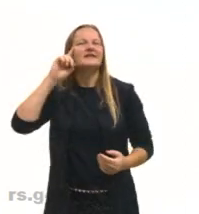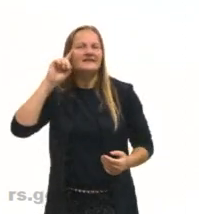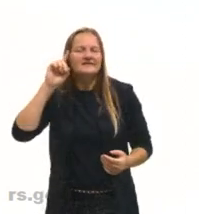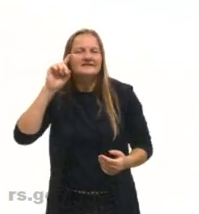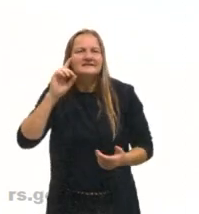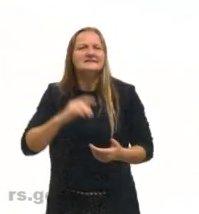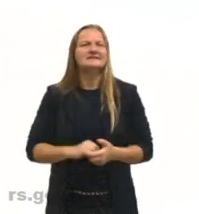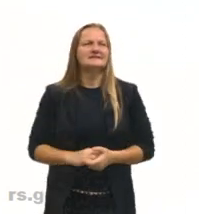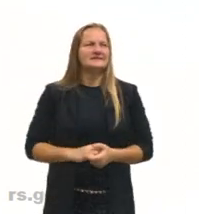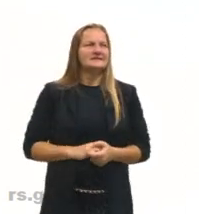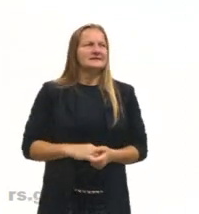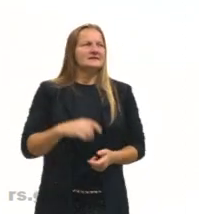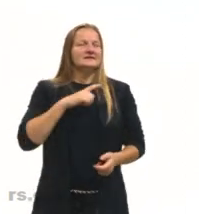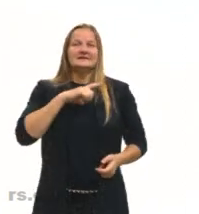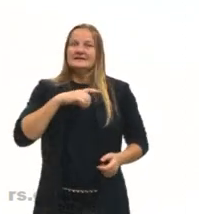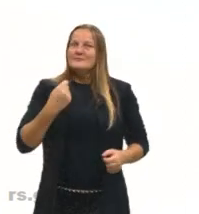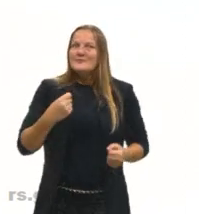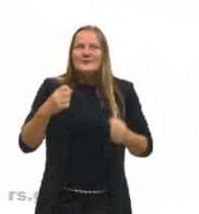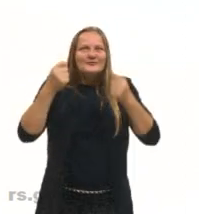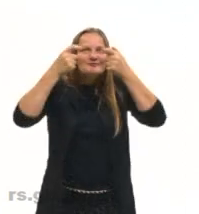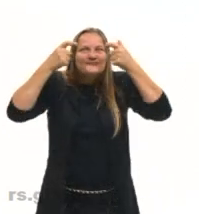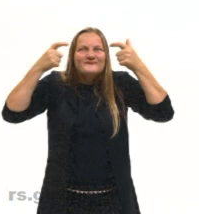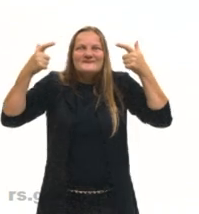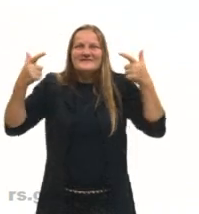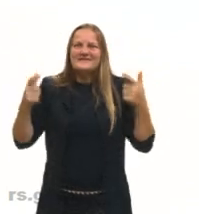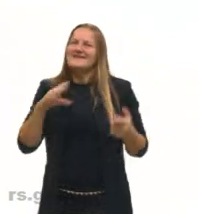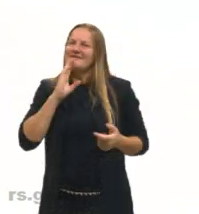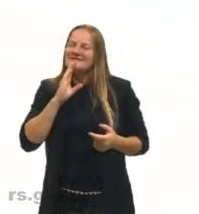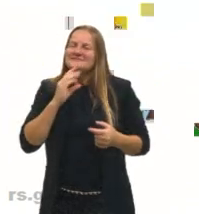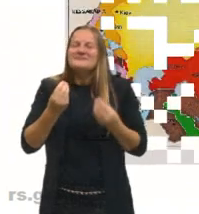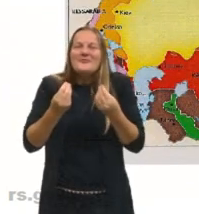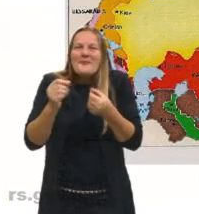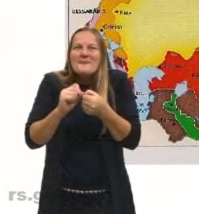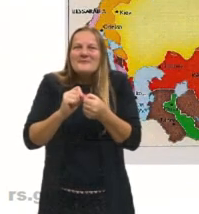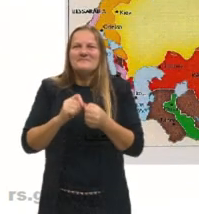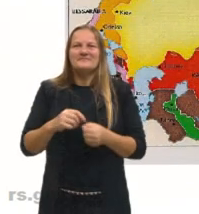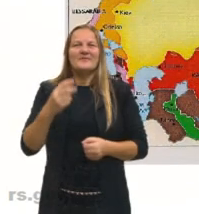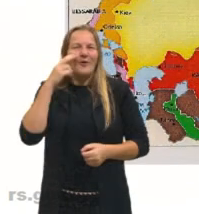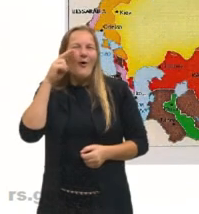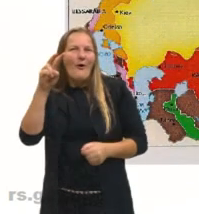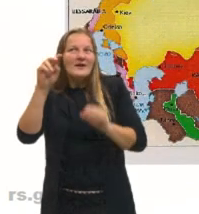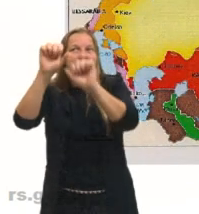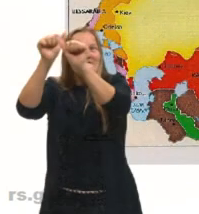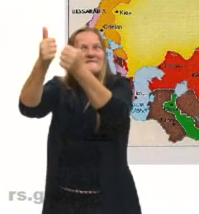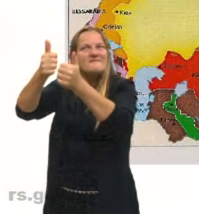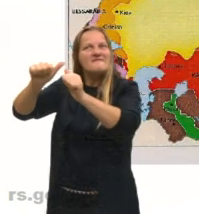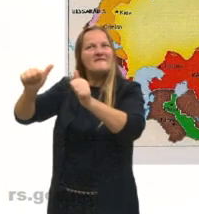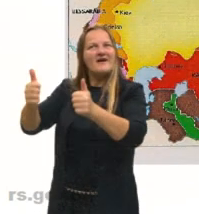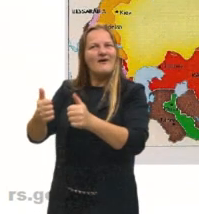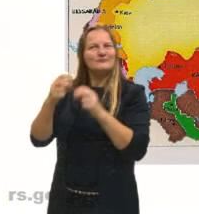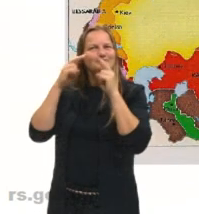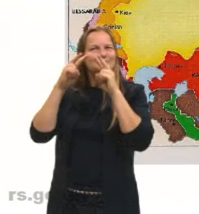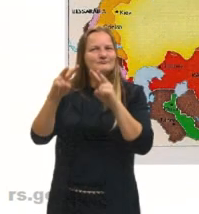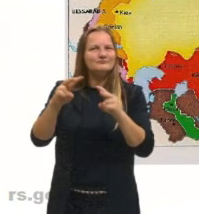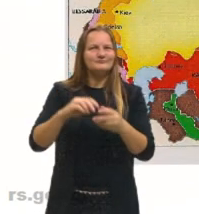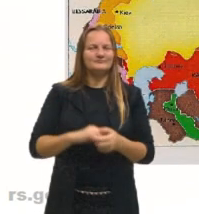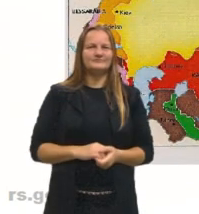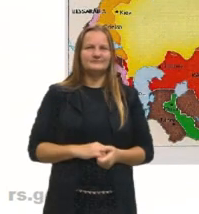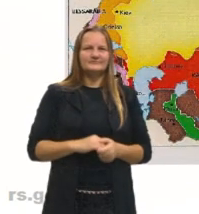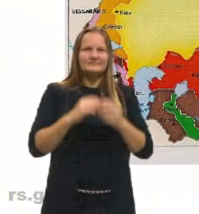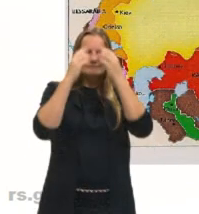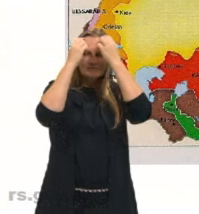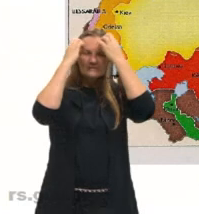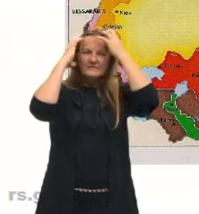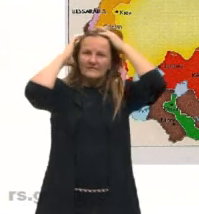gente tem que ter muita noção aí dessas questões olha aqui ó vamos já pegar entrar de